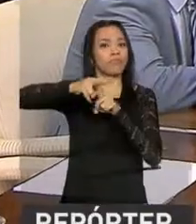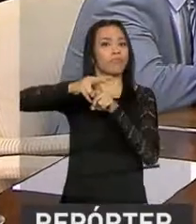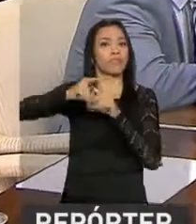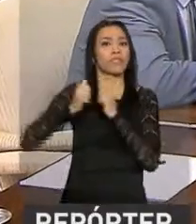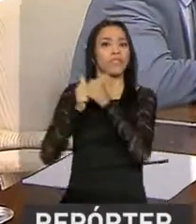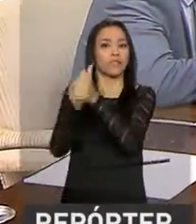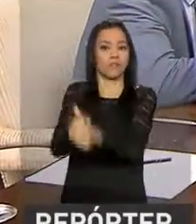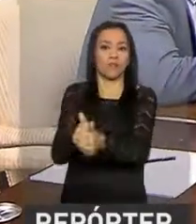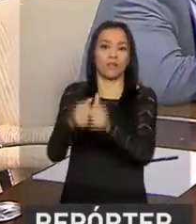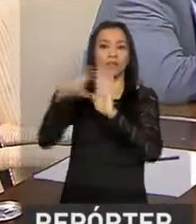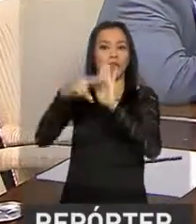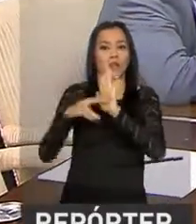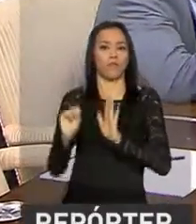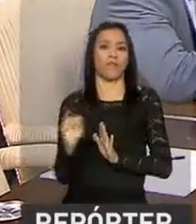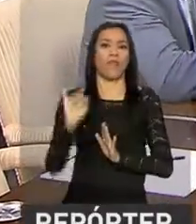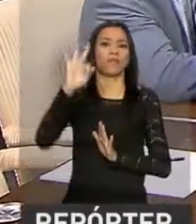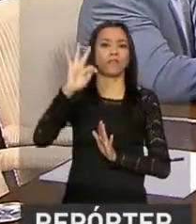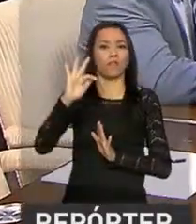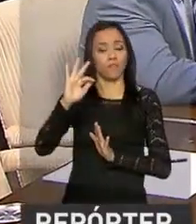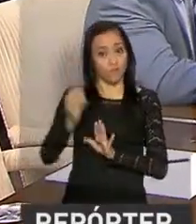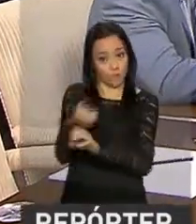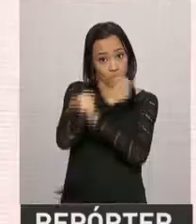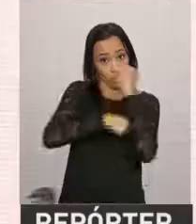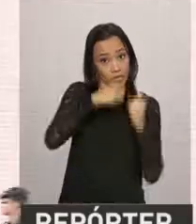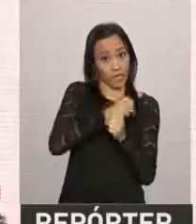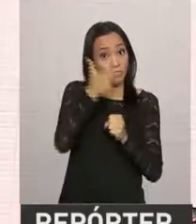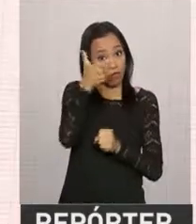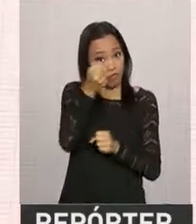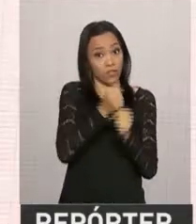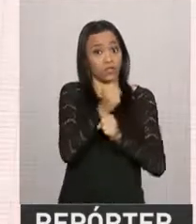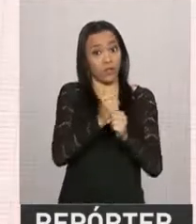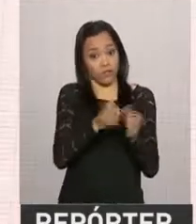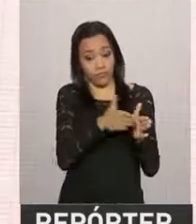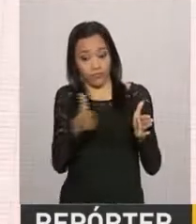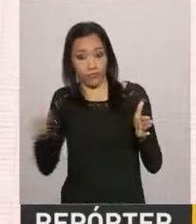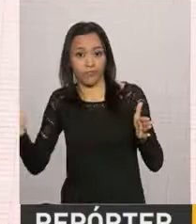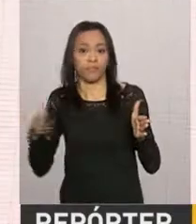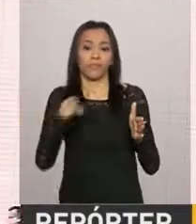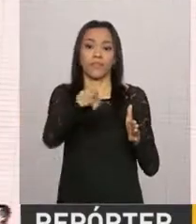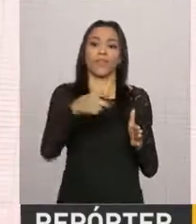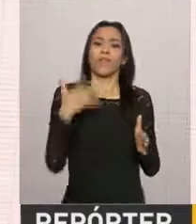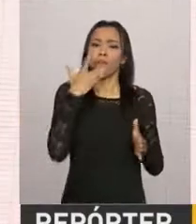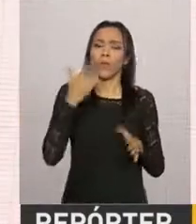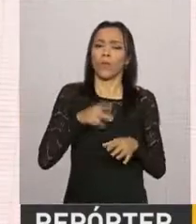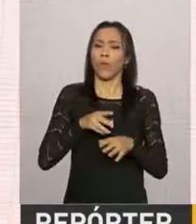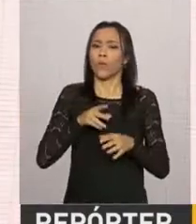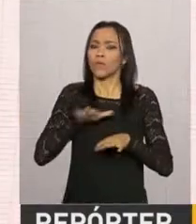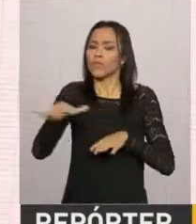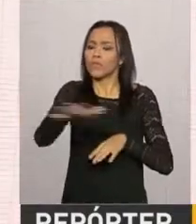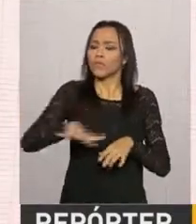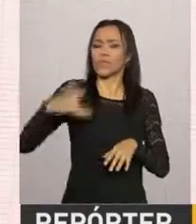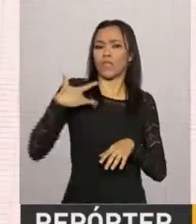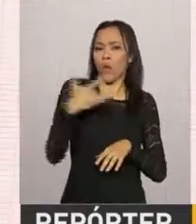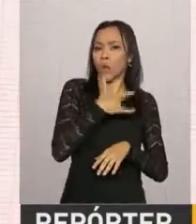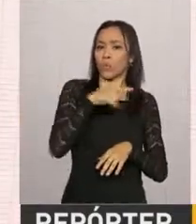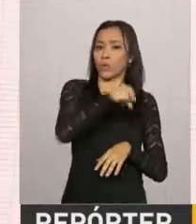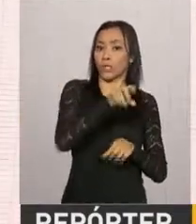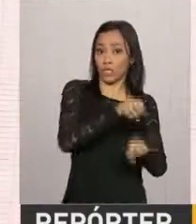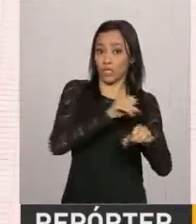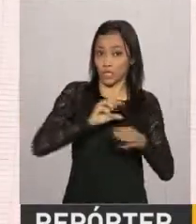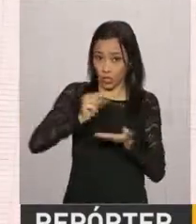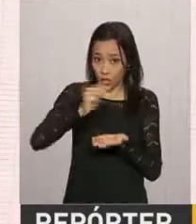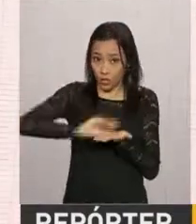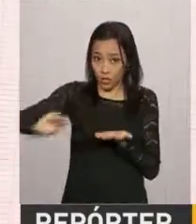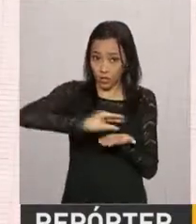da inflação do ano anterior pelos próximos 20 anos os orçamentos de saúde e educação serão mantidos de acordo com o